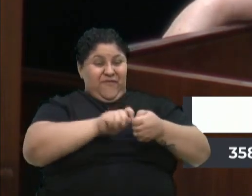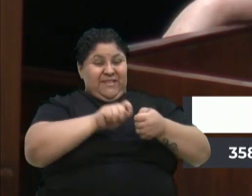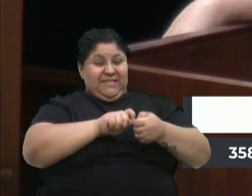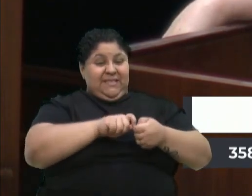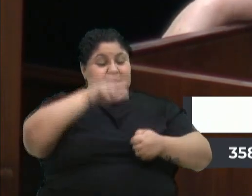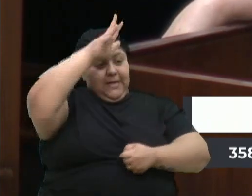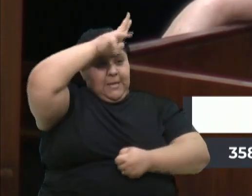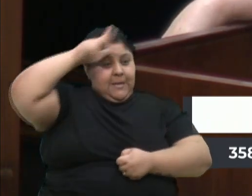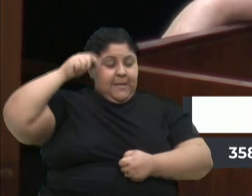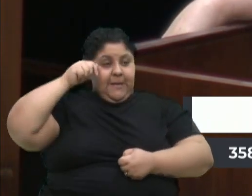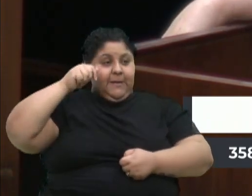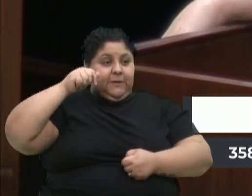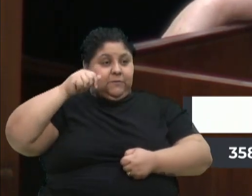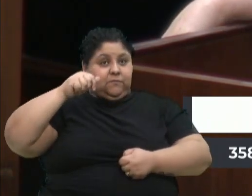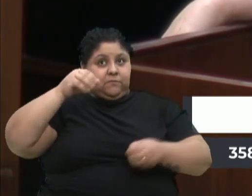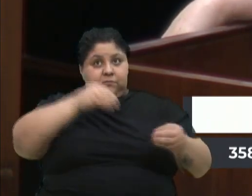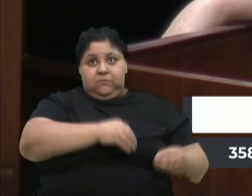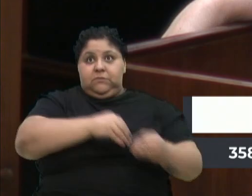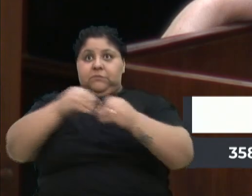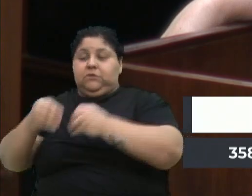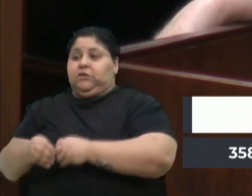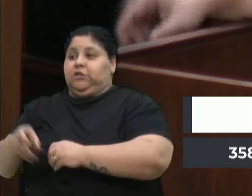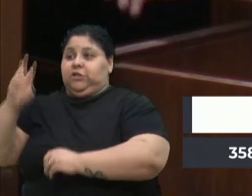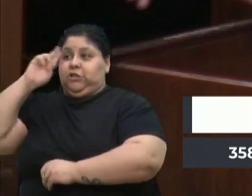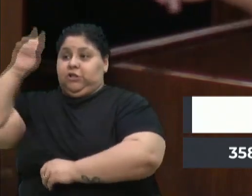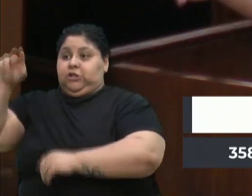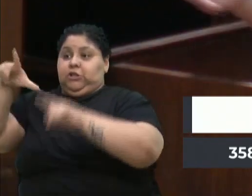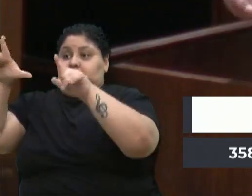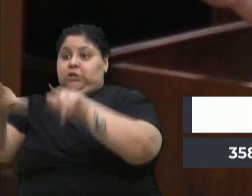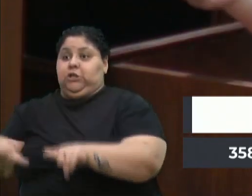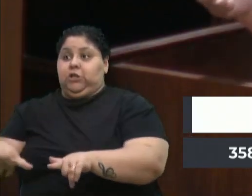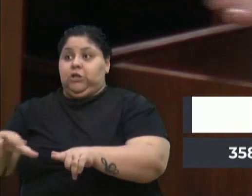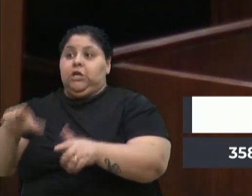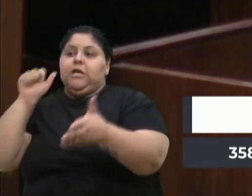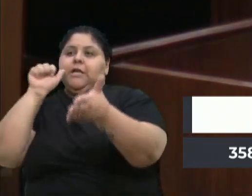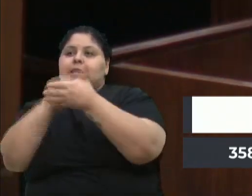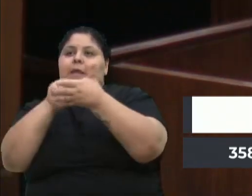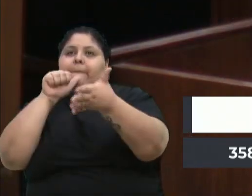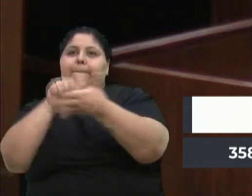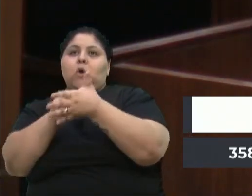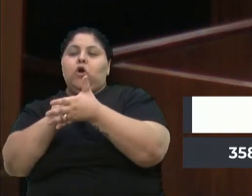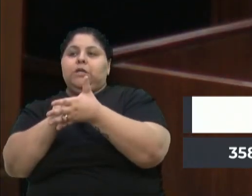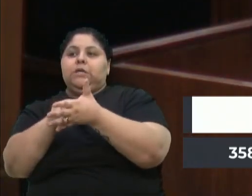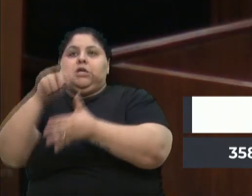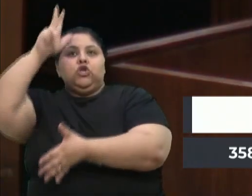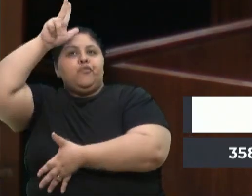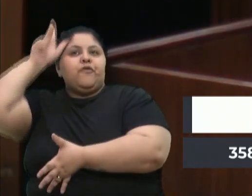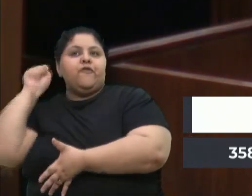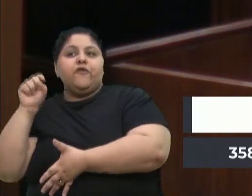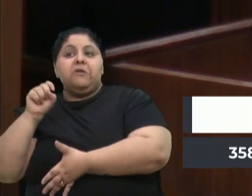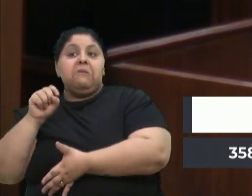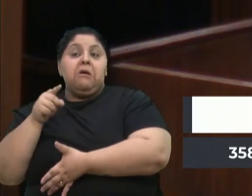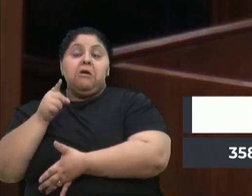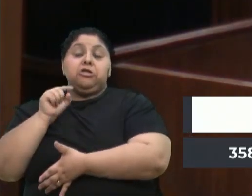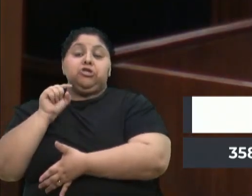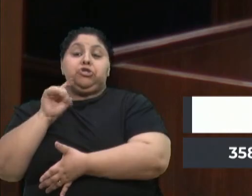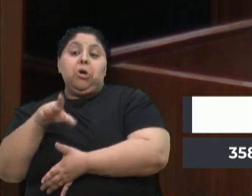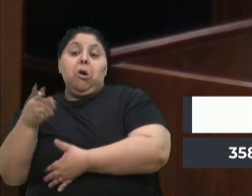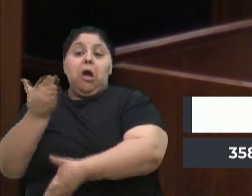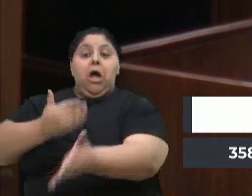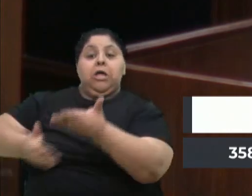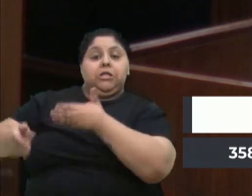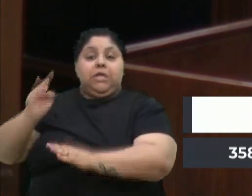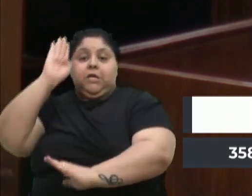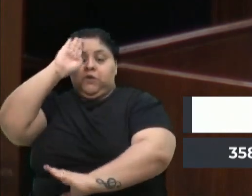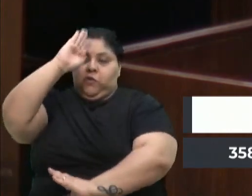vai lá na chefe de gabinete ou na porta do prefeito, mas só atende o Bressan. Não é atende o Bressan. Atende a